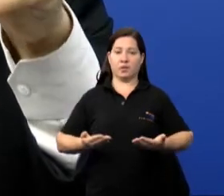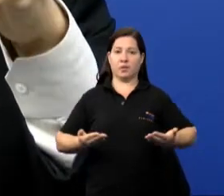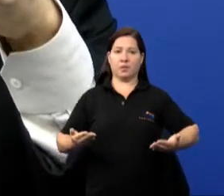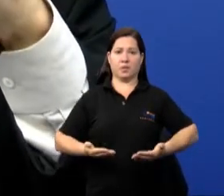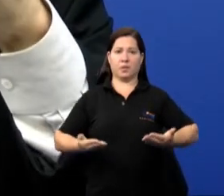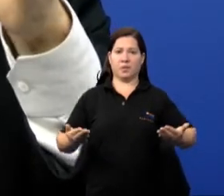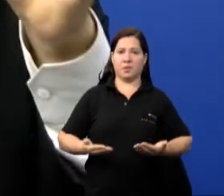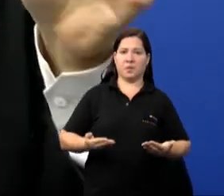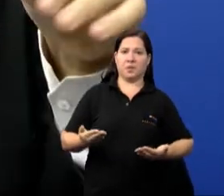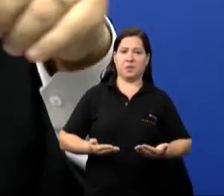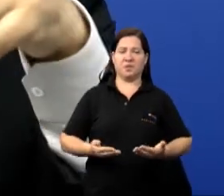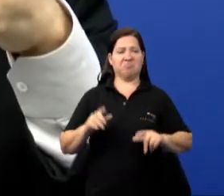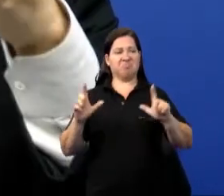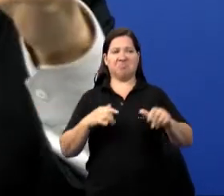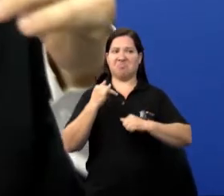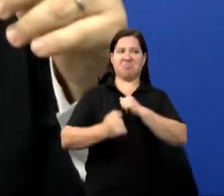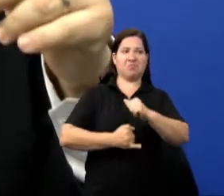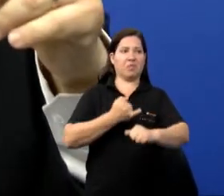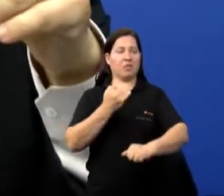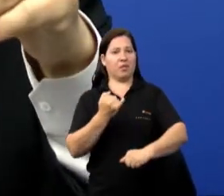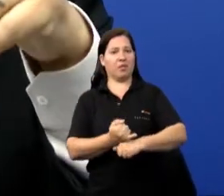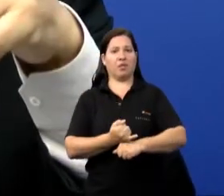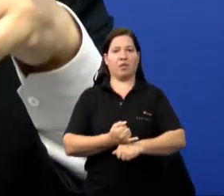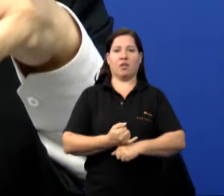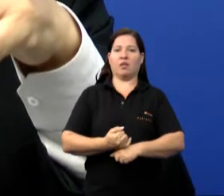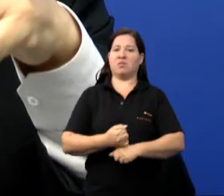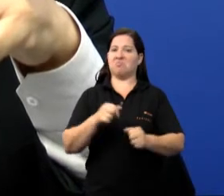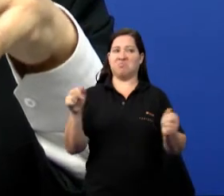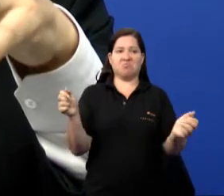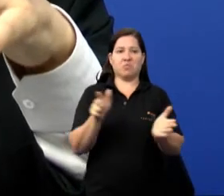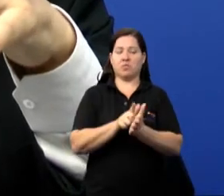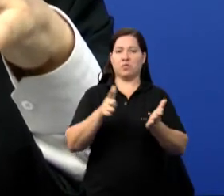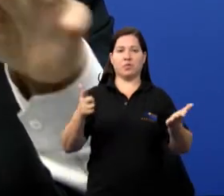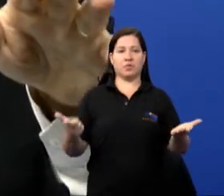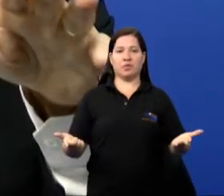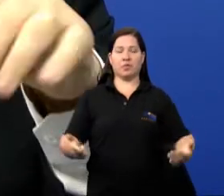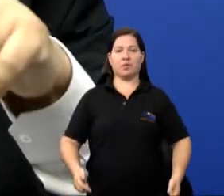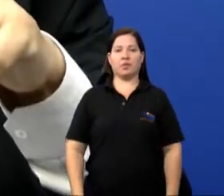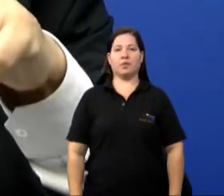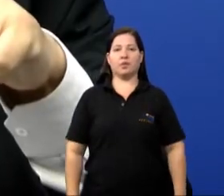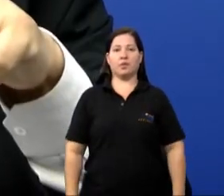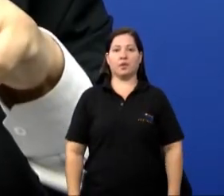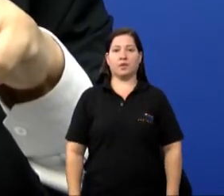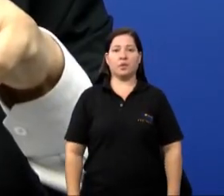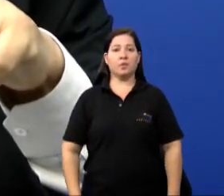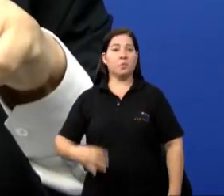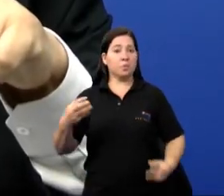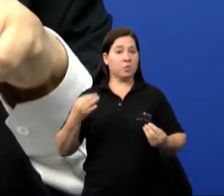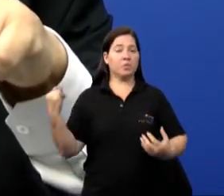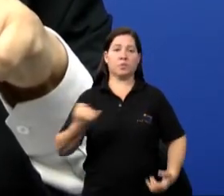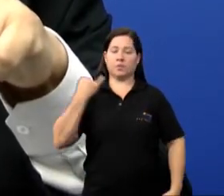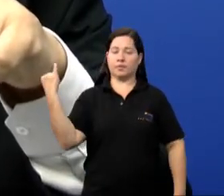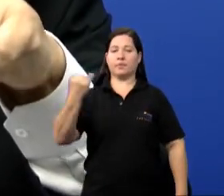das mídias, nos discursos, nos jornais, como a tábua de salvação.